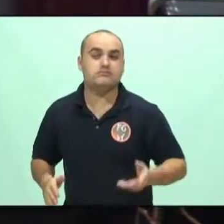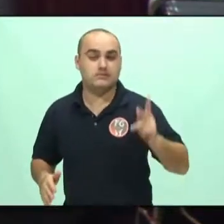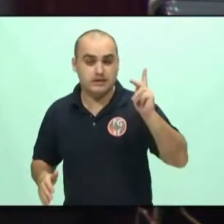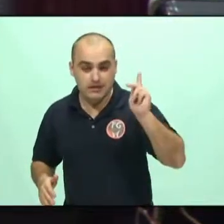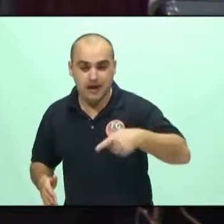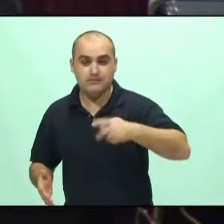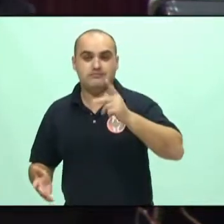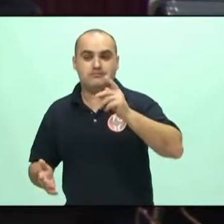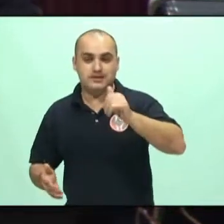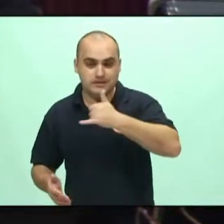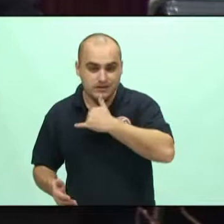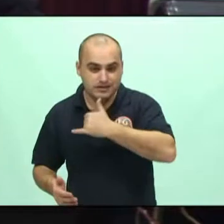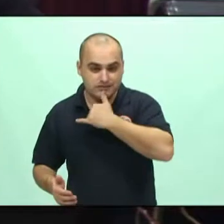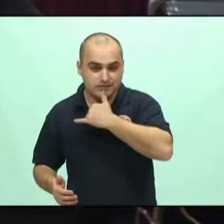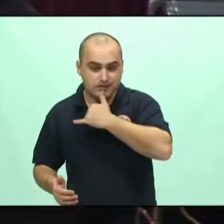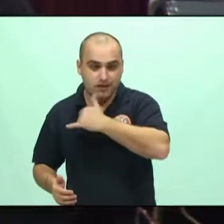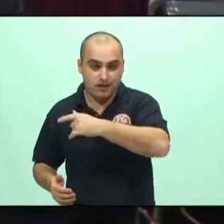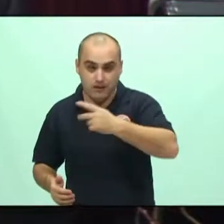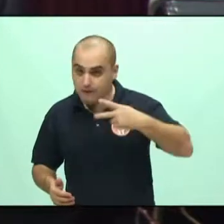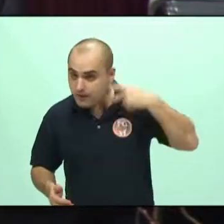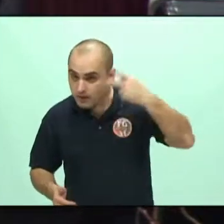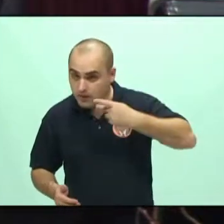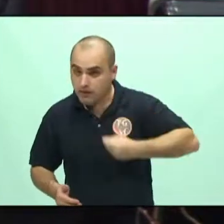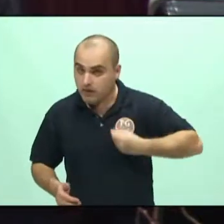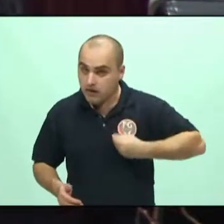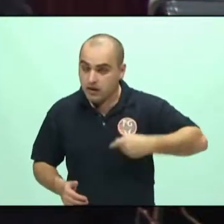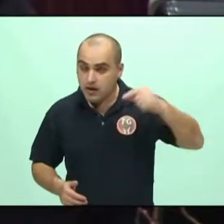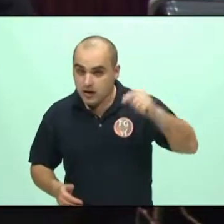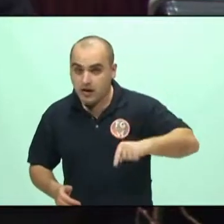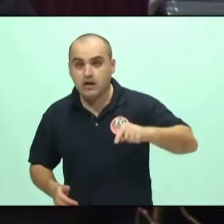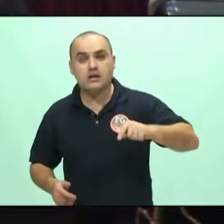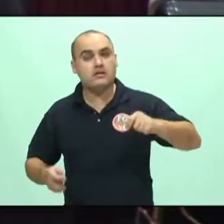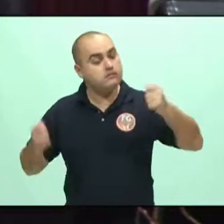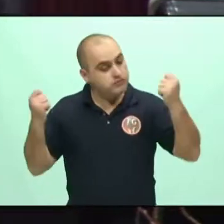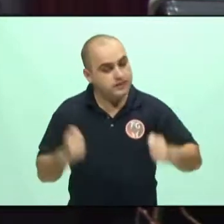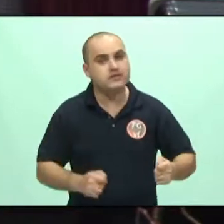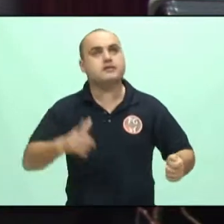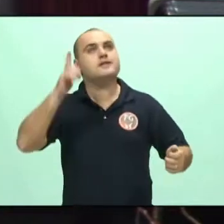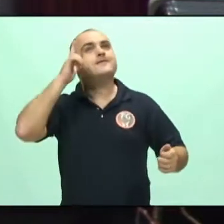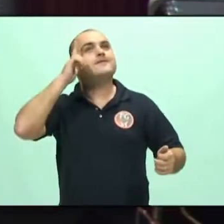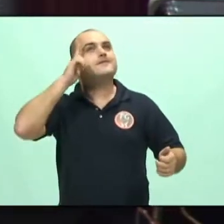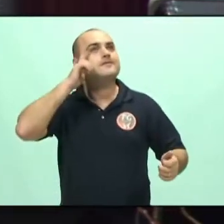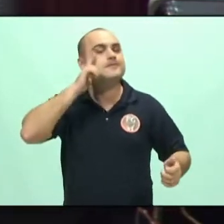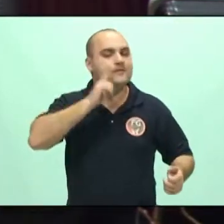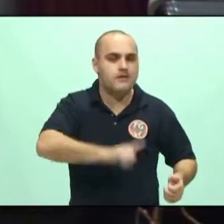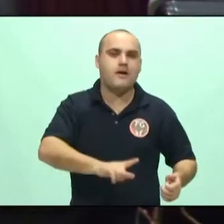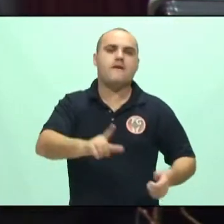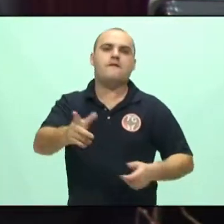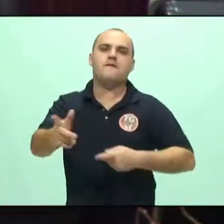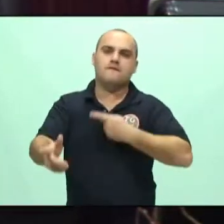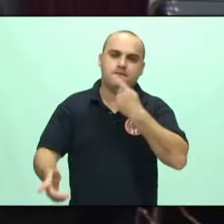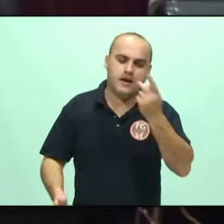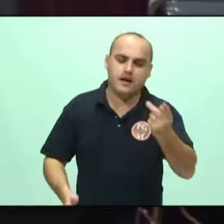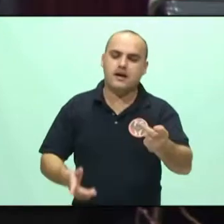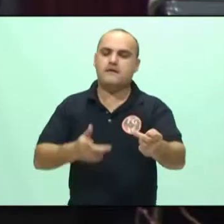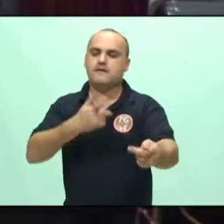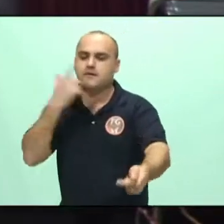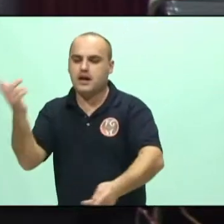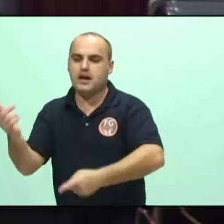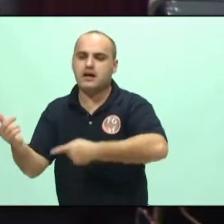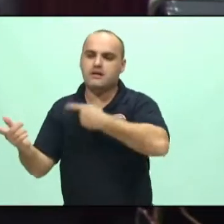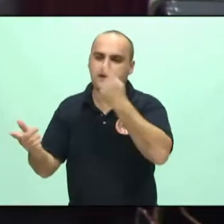e nós vereadores estando aqui tendo que está mais uma vez falando cobrando